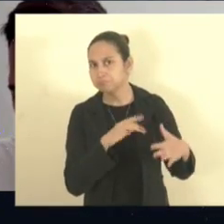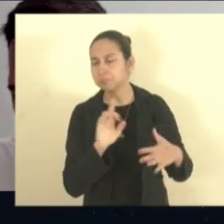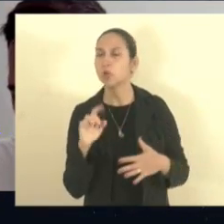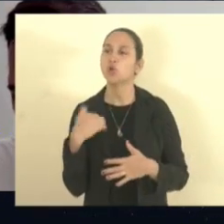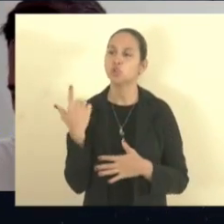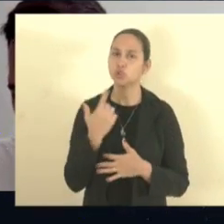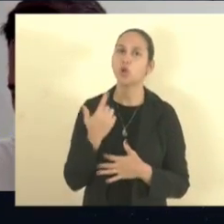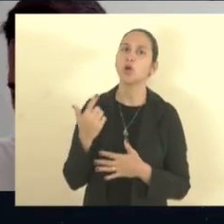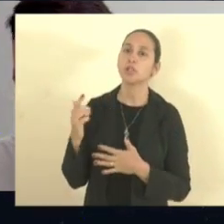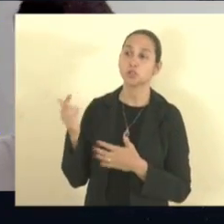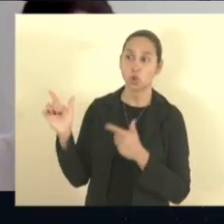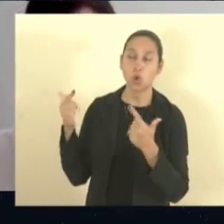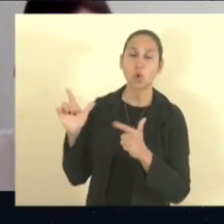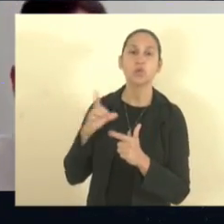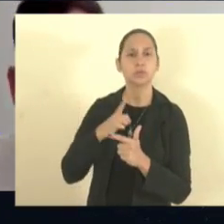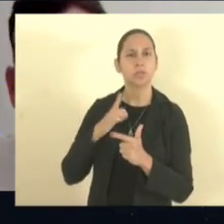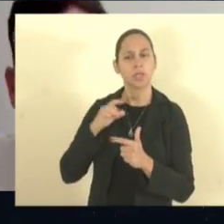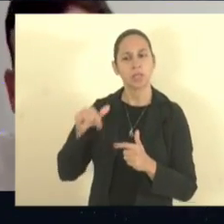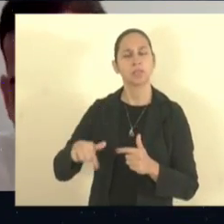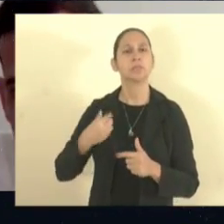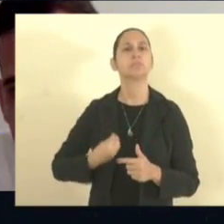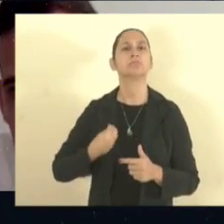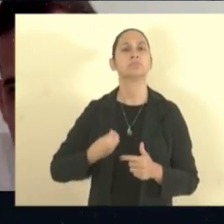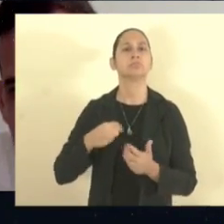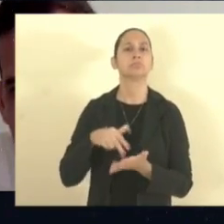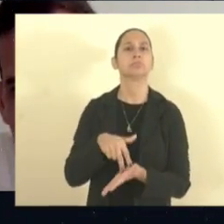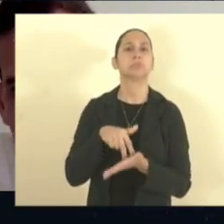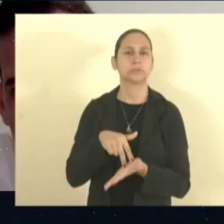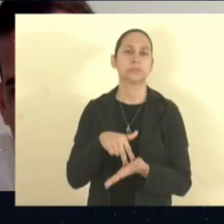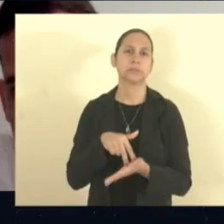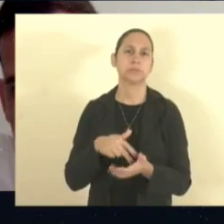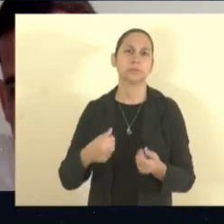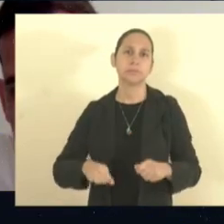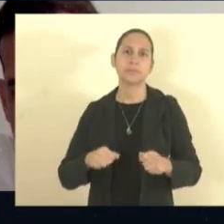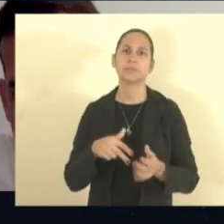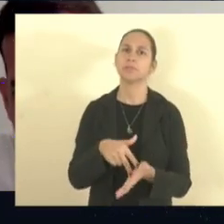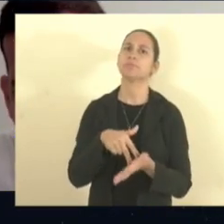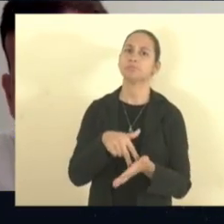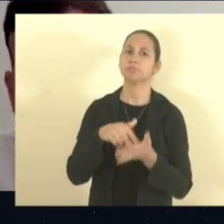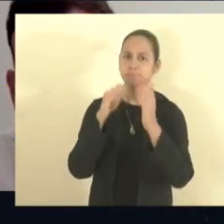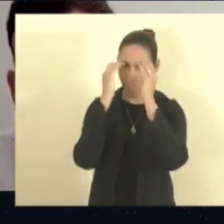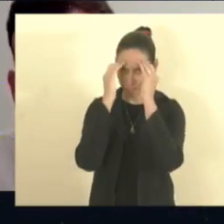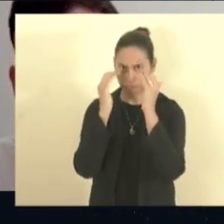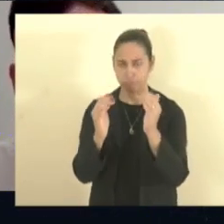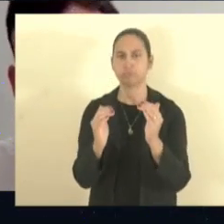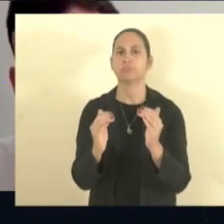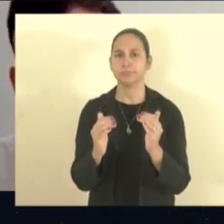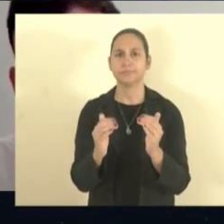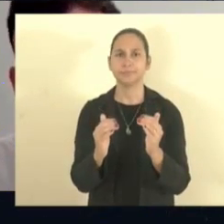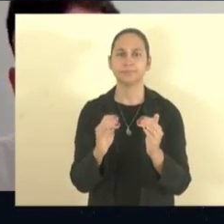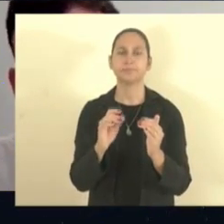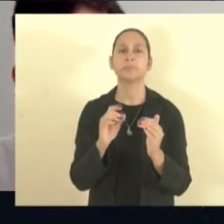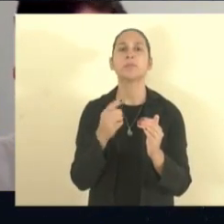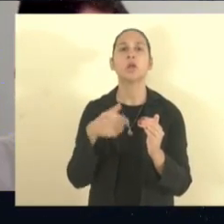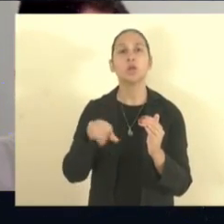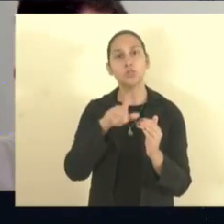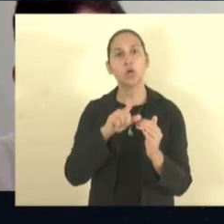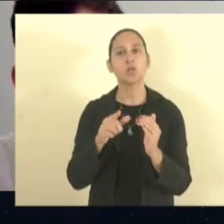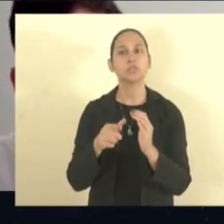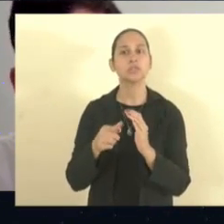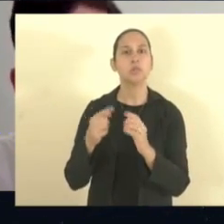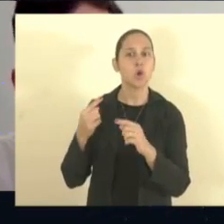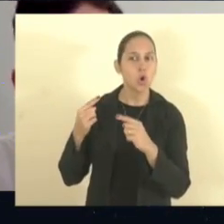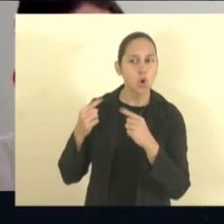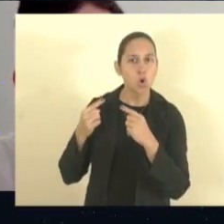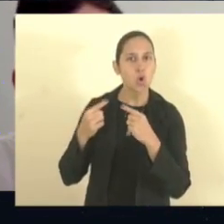aqui, graças a Deus, sem se corromper. E a gente precisa ter esse posicionamento. Então, assim, a gente já antecipa o voto da gente contrário a